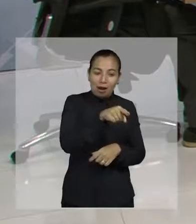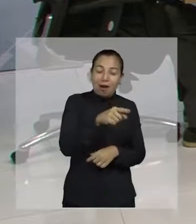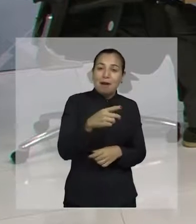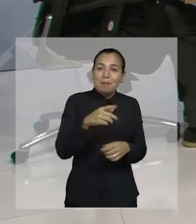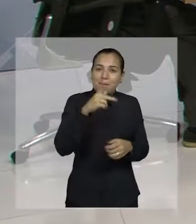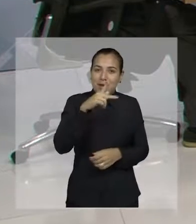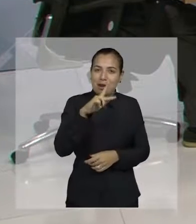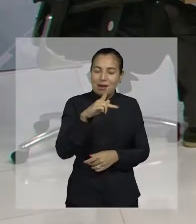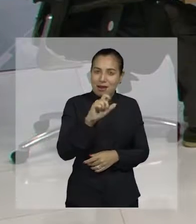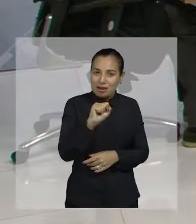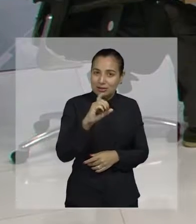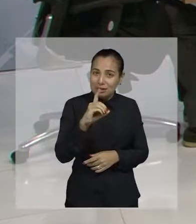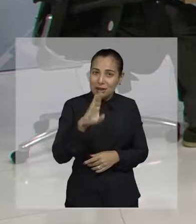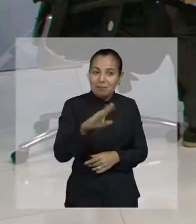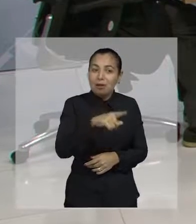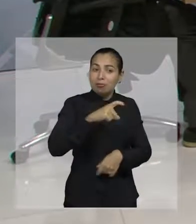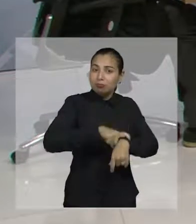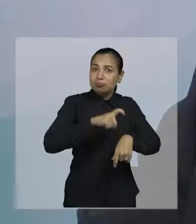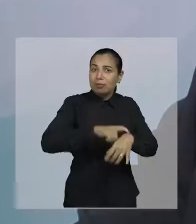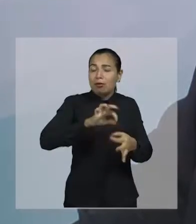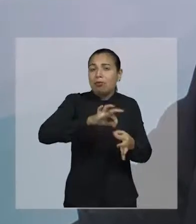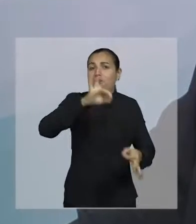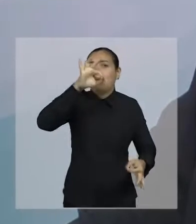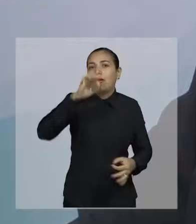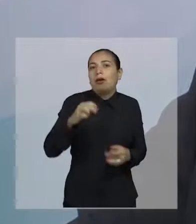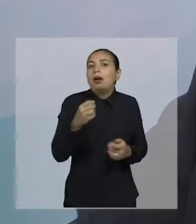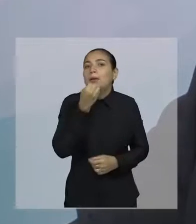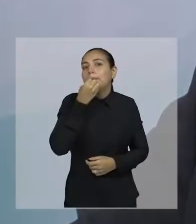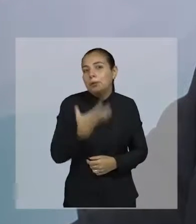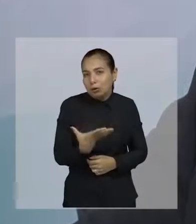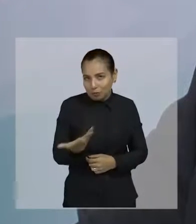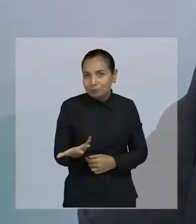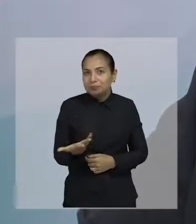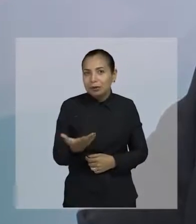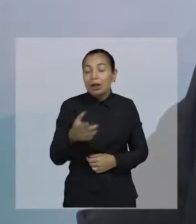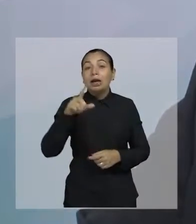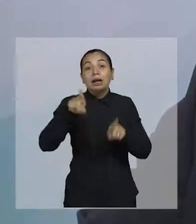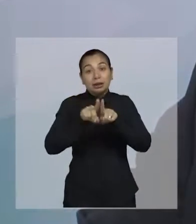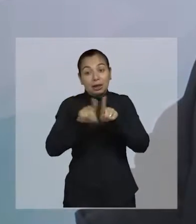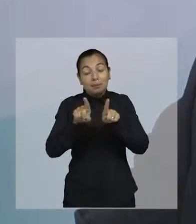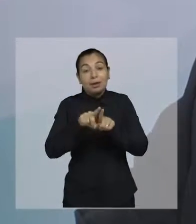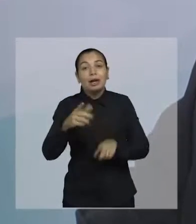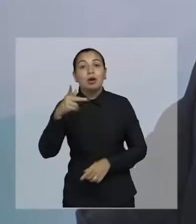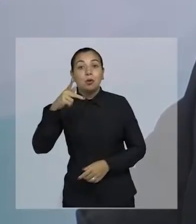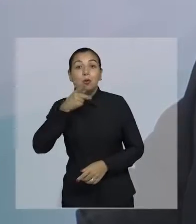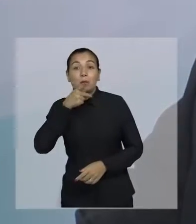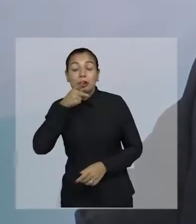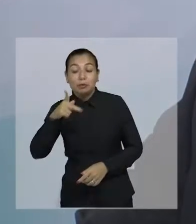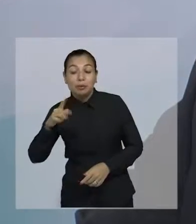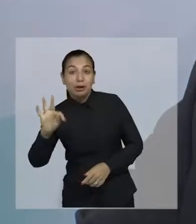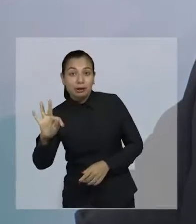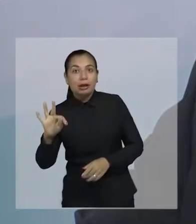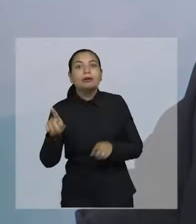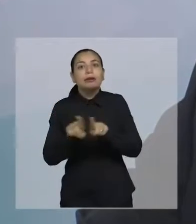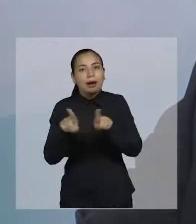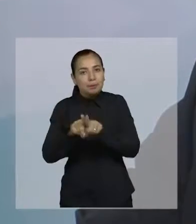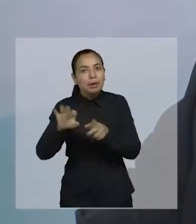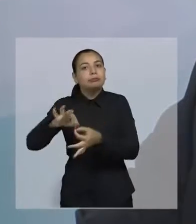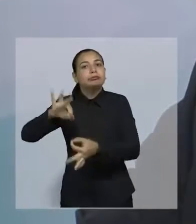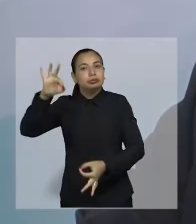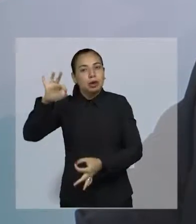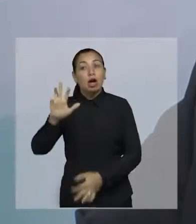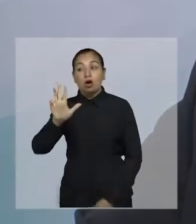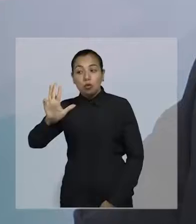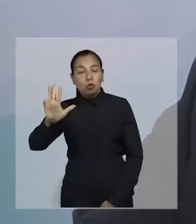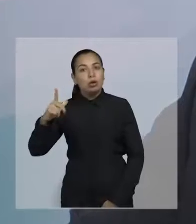E de outro lado, quem tem o segundo maior tempo de televisão é o PT, com o Lula disparado